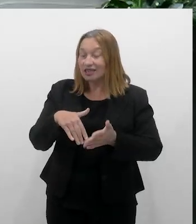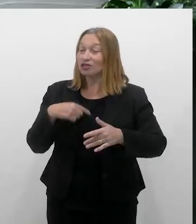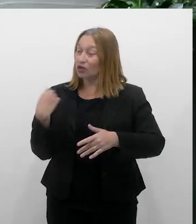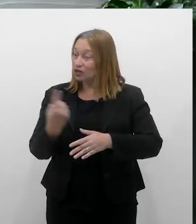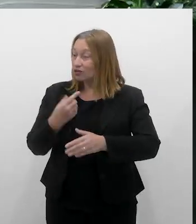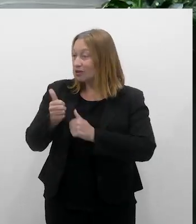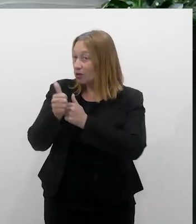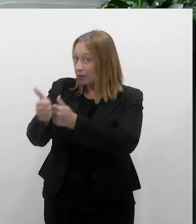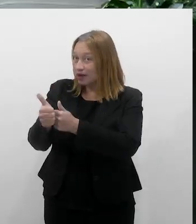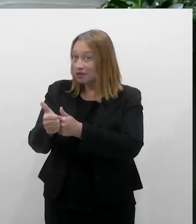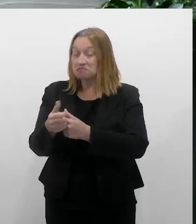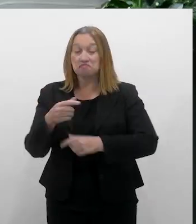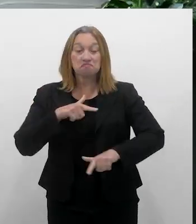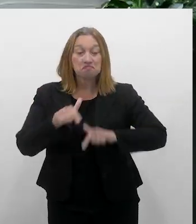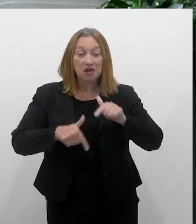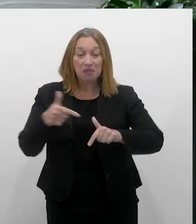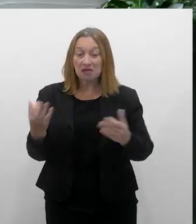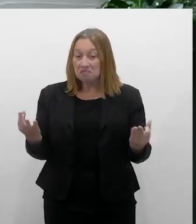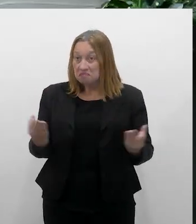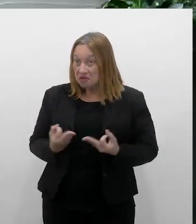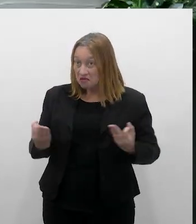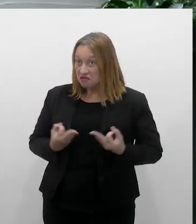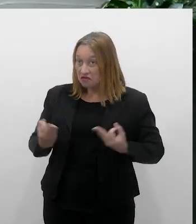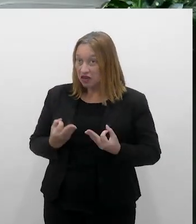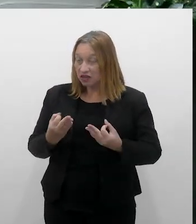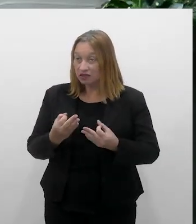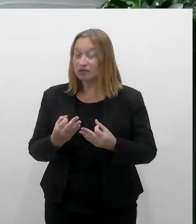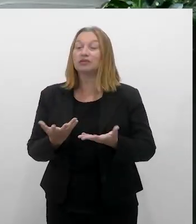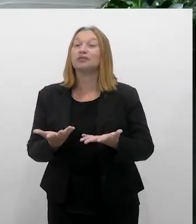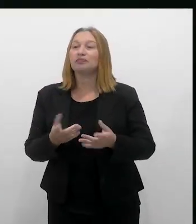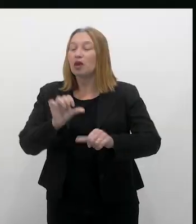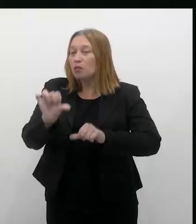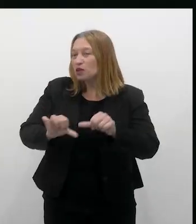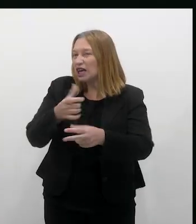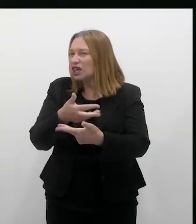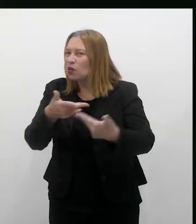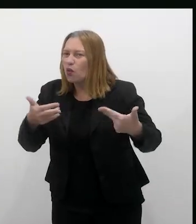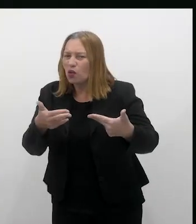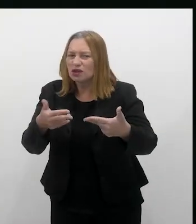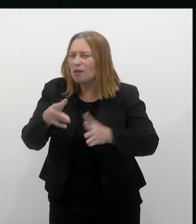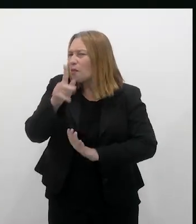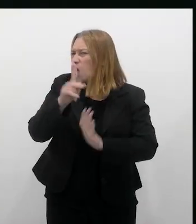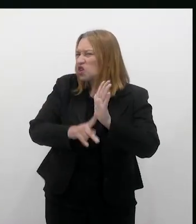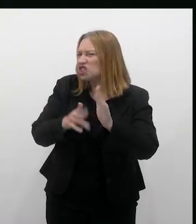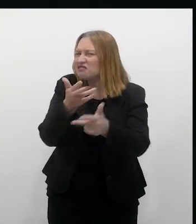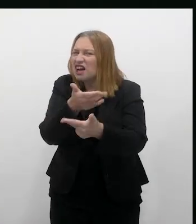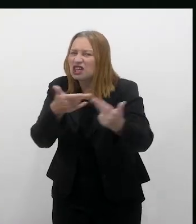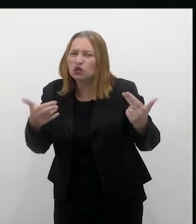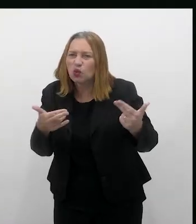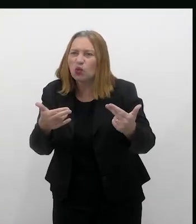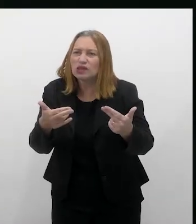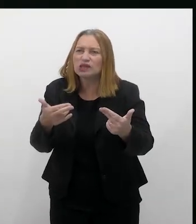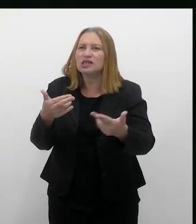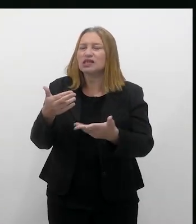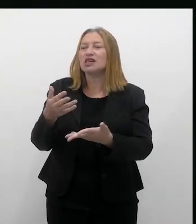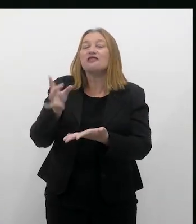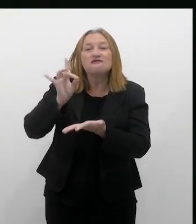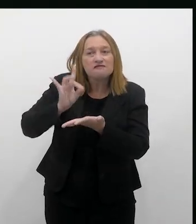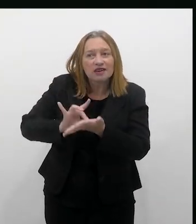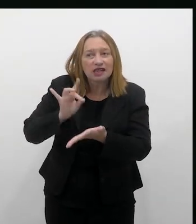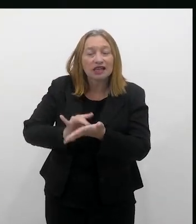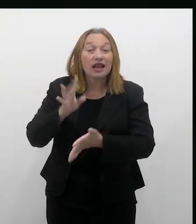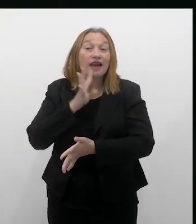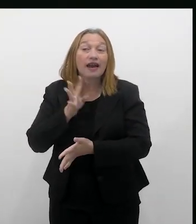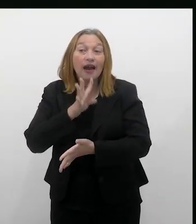tem acompanhado. A senhora tem feito um trabalho muito bacana à frente da Secretaria, tem mudado coisas, tem projetos, tem muita coisa